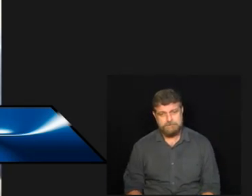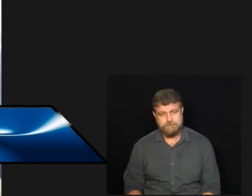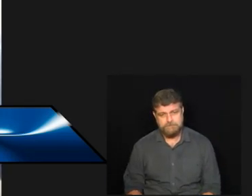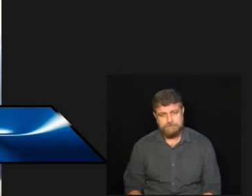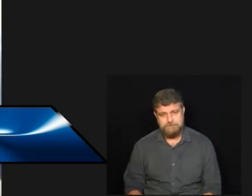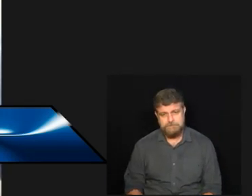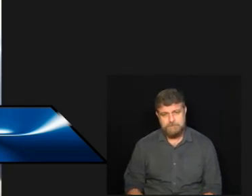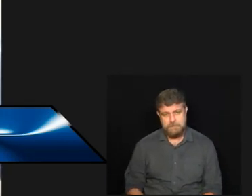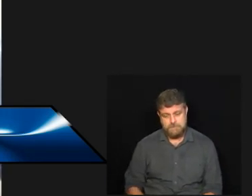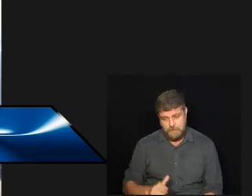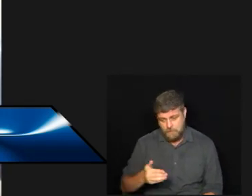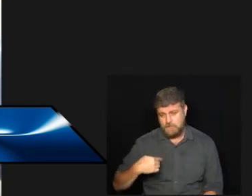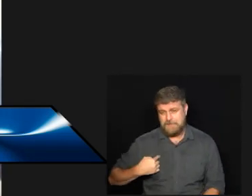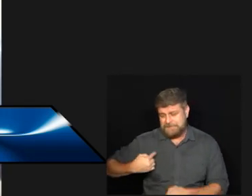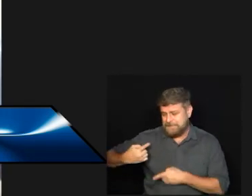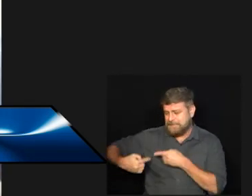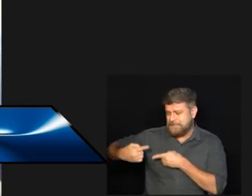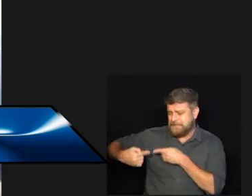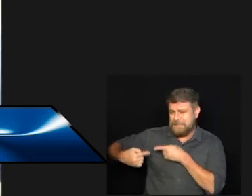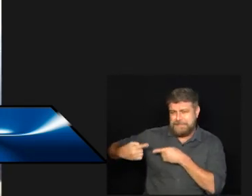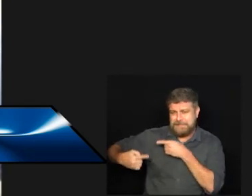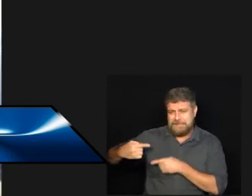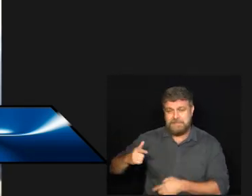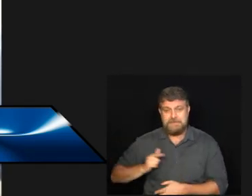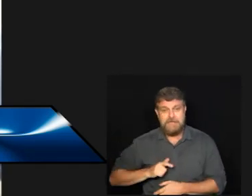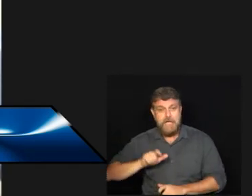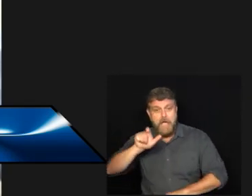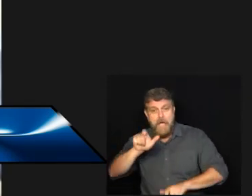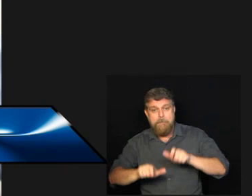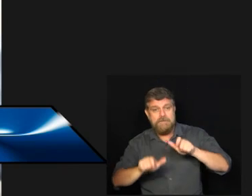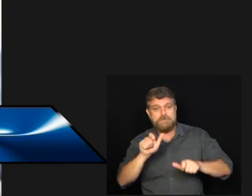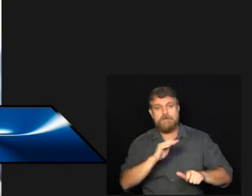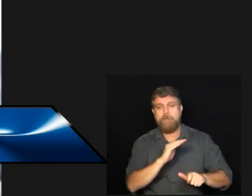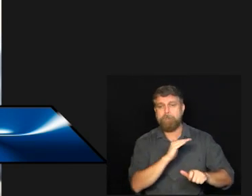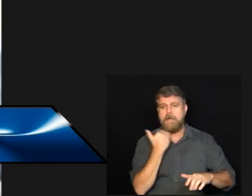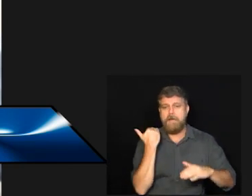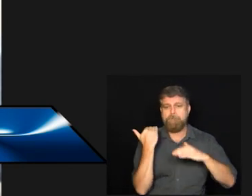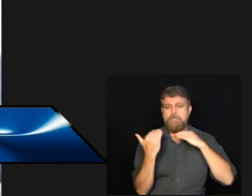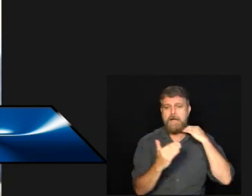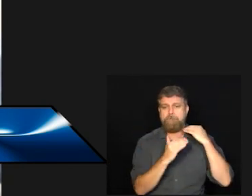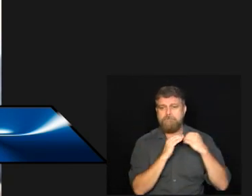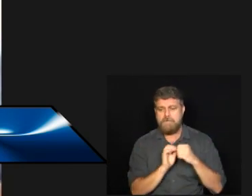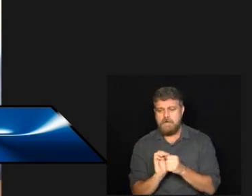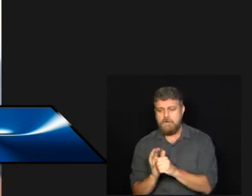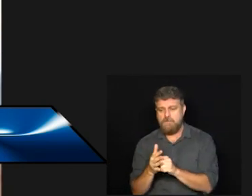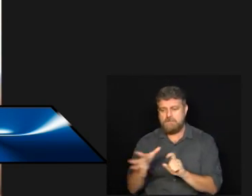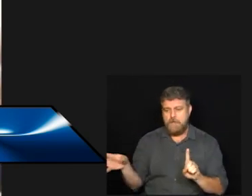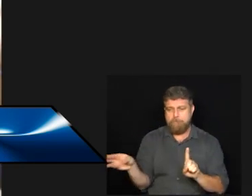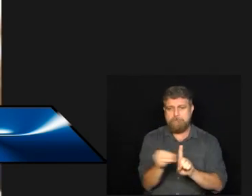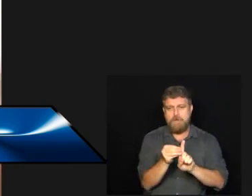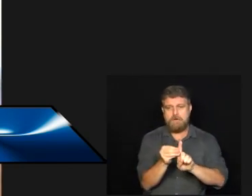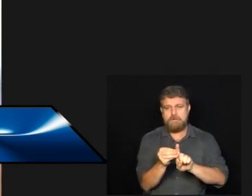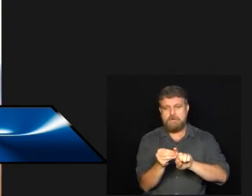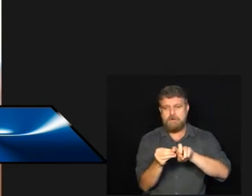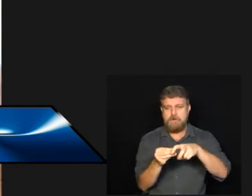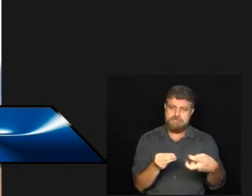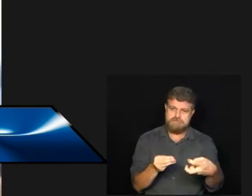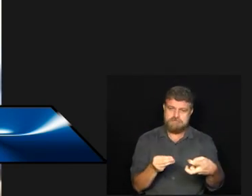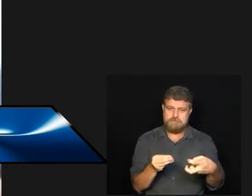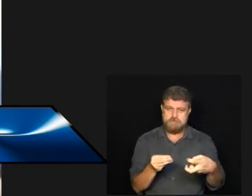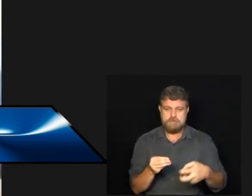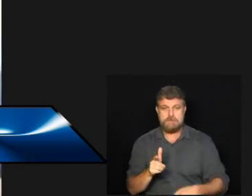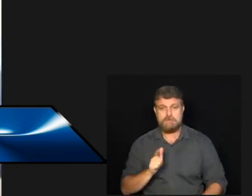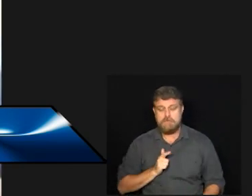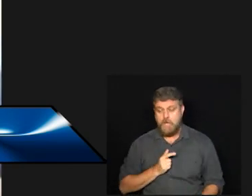Enquanto nós estamos discutindo esse projeto, pessoas estão morrendo pela Covid. E a única forma de